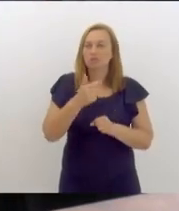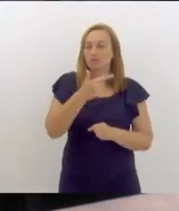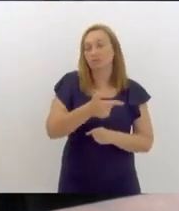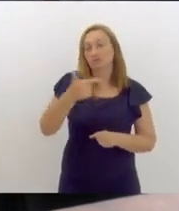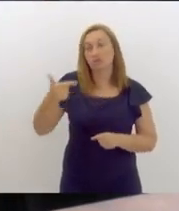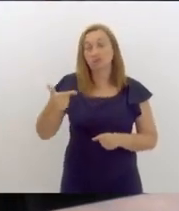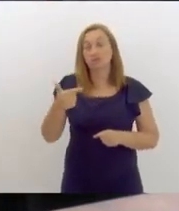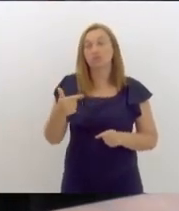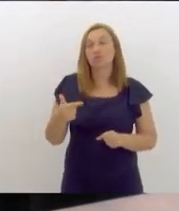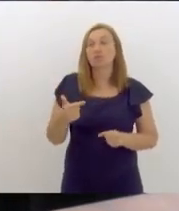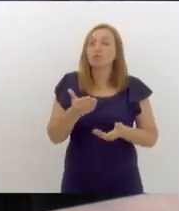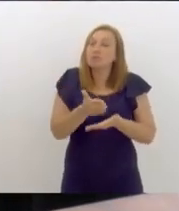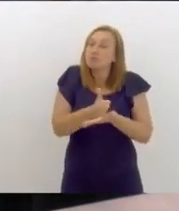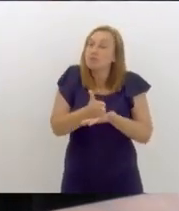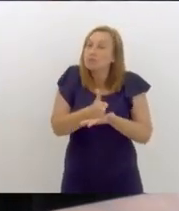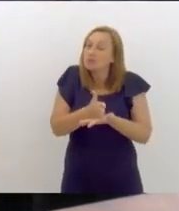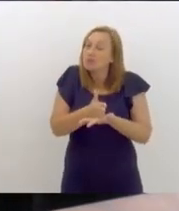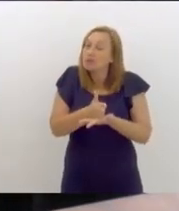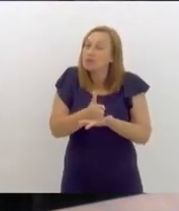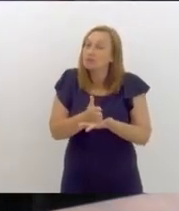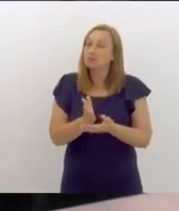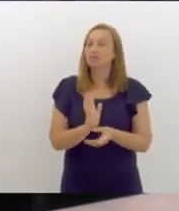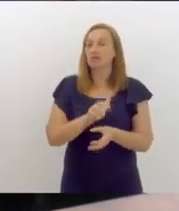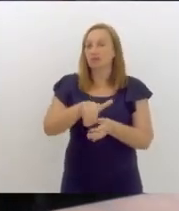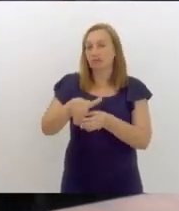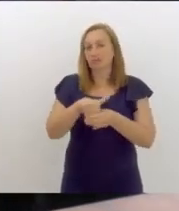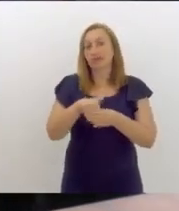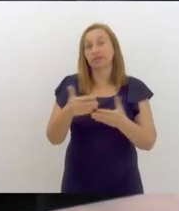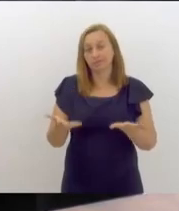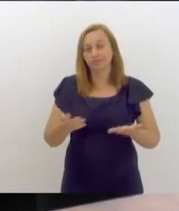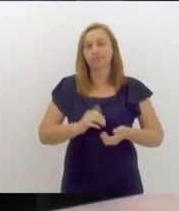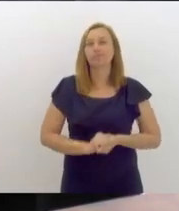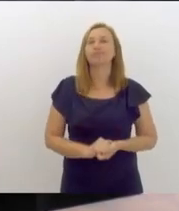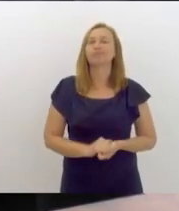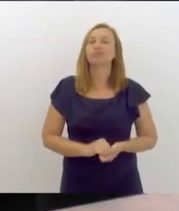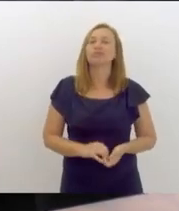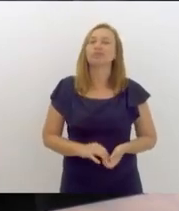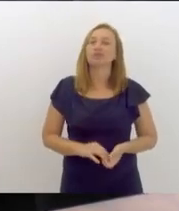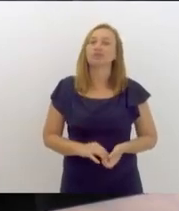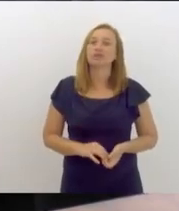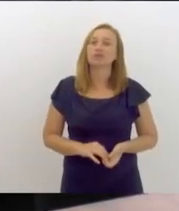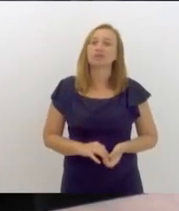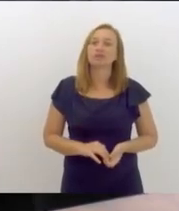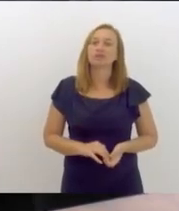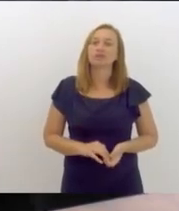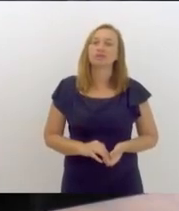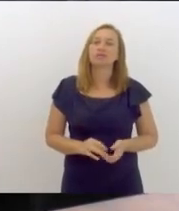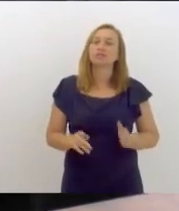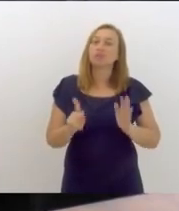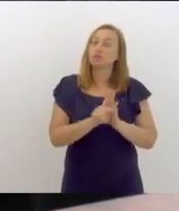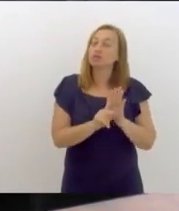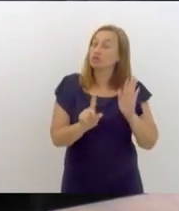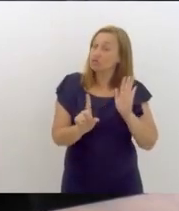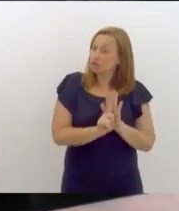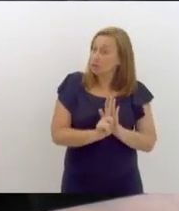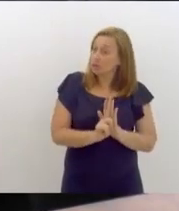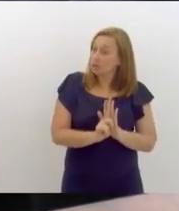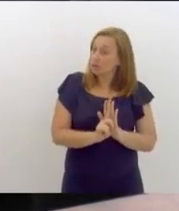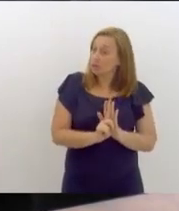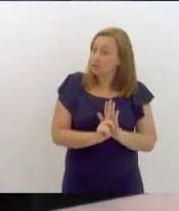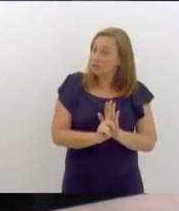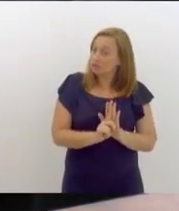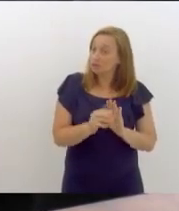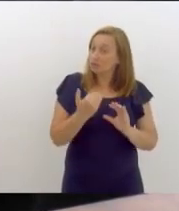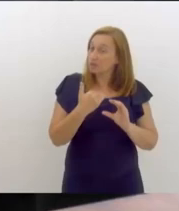no meio da campanha e o projeto de lei foi